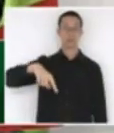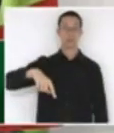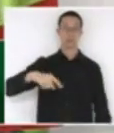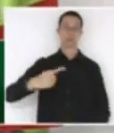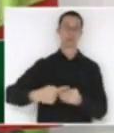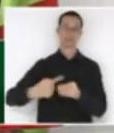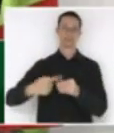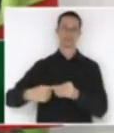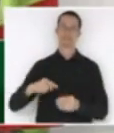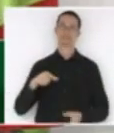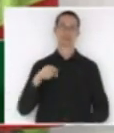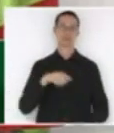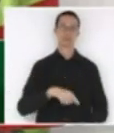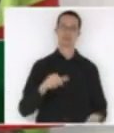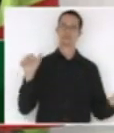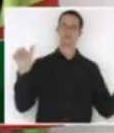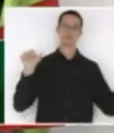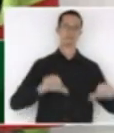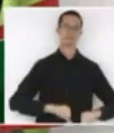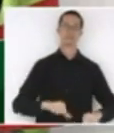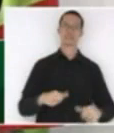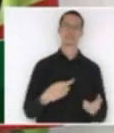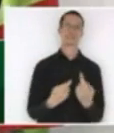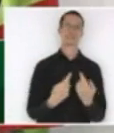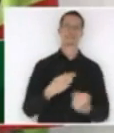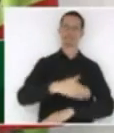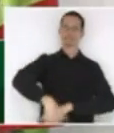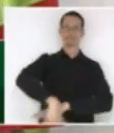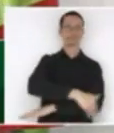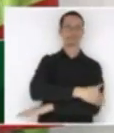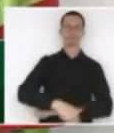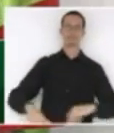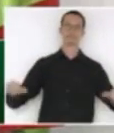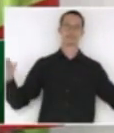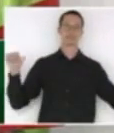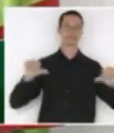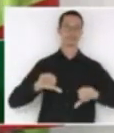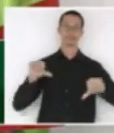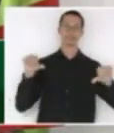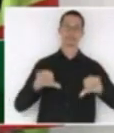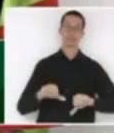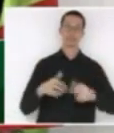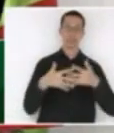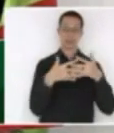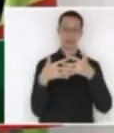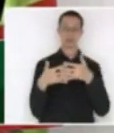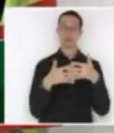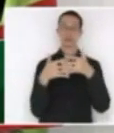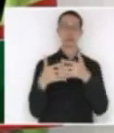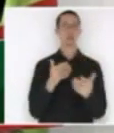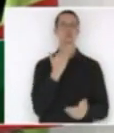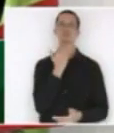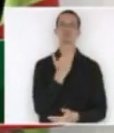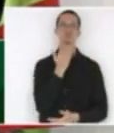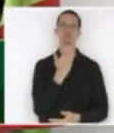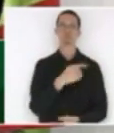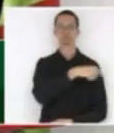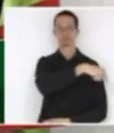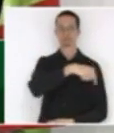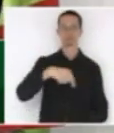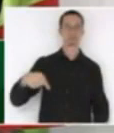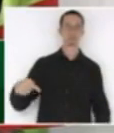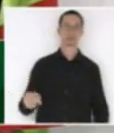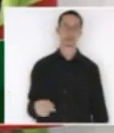Ela não tem mais a mínima das condições de passar caminhões e que escoa todo aquele nosso produto de